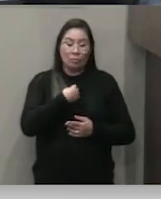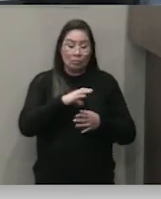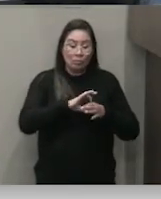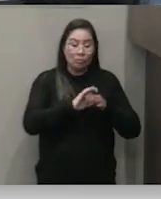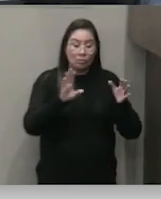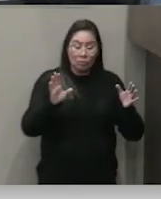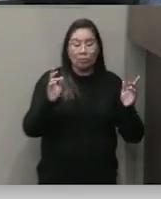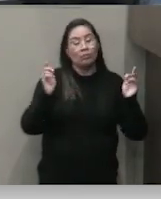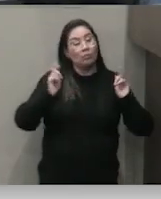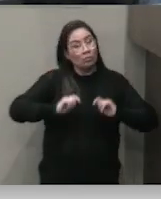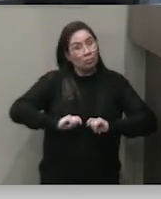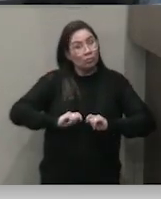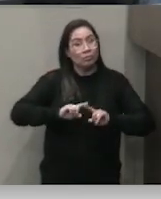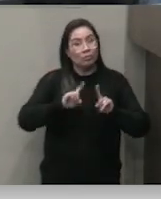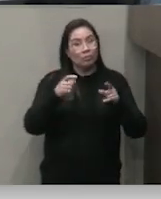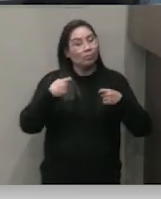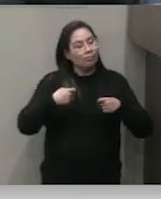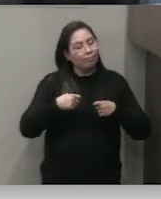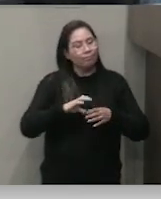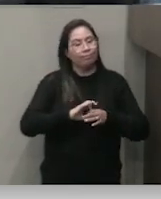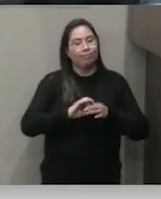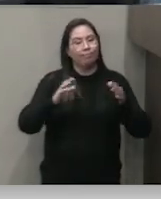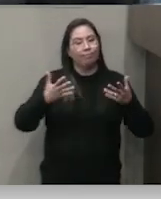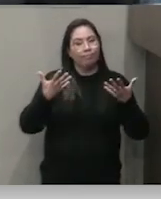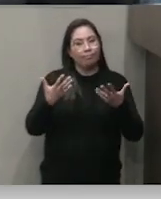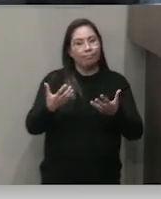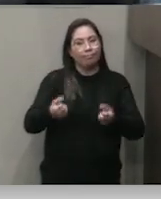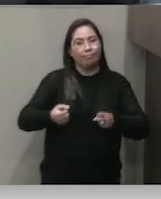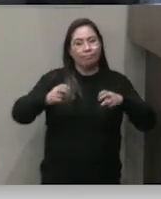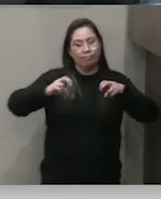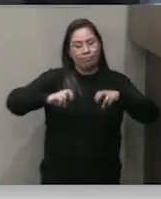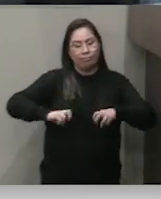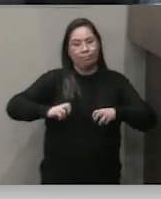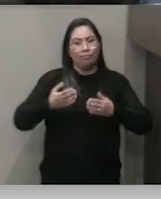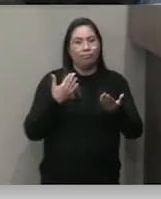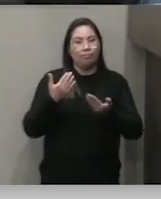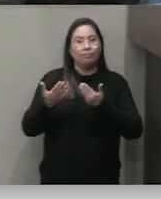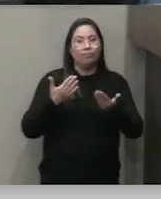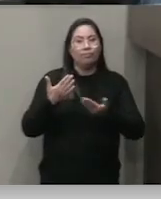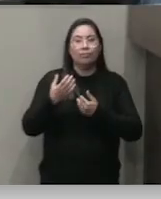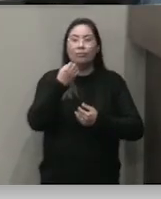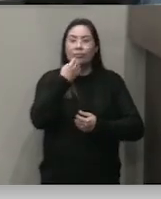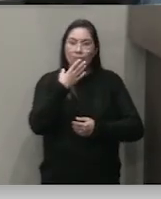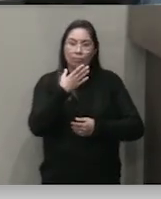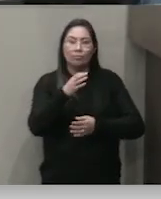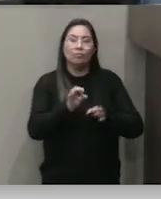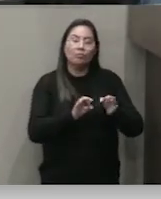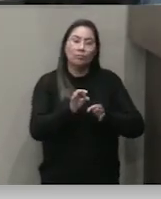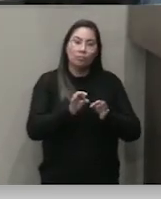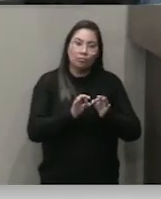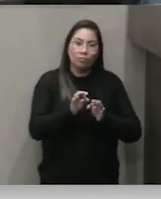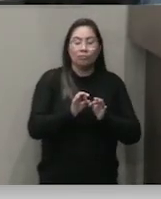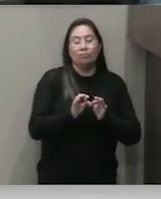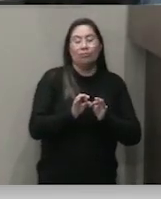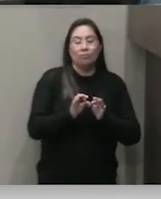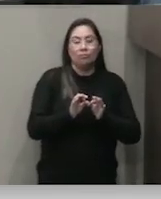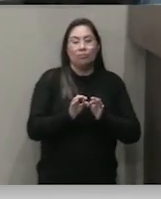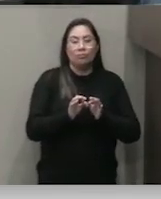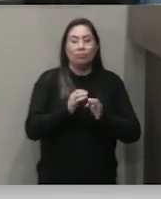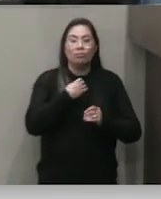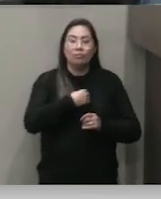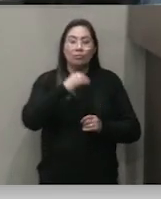é possível, mas tem que estar disposto. Esse é um bom exemplo aí de projeto que veio ao encontro